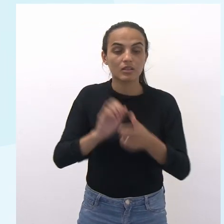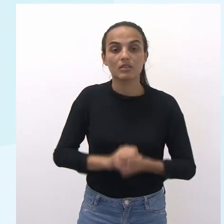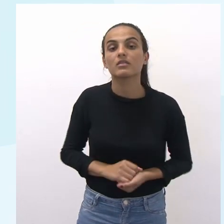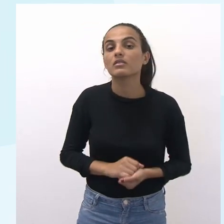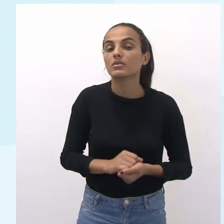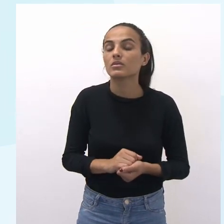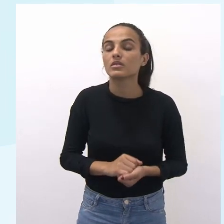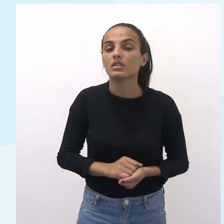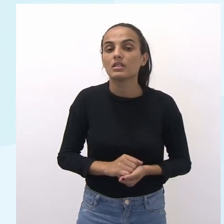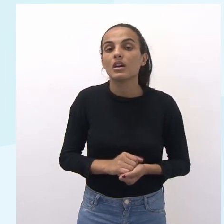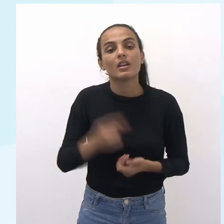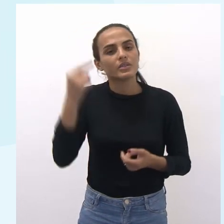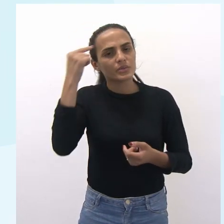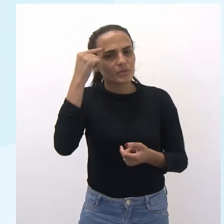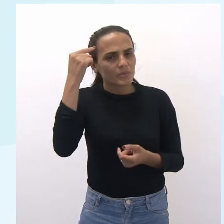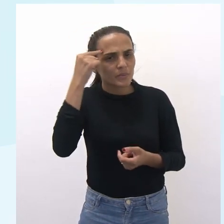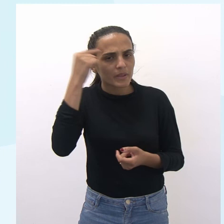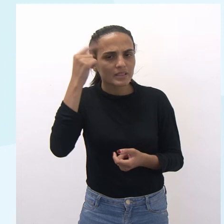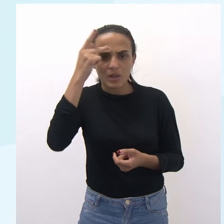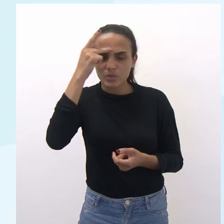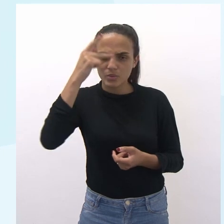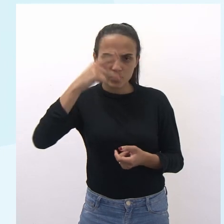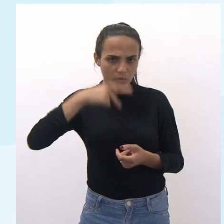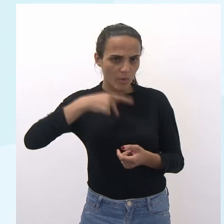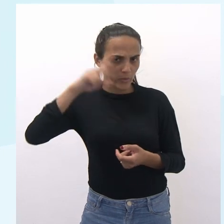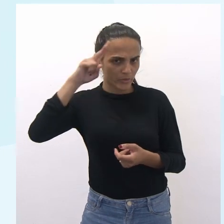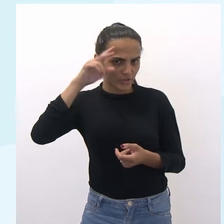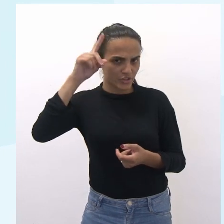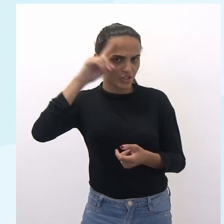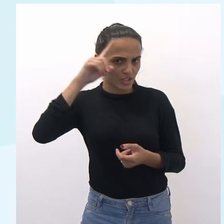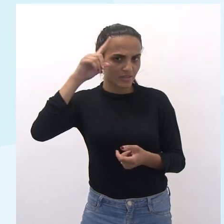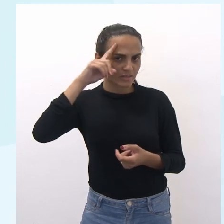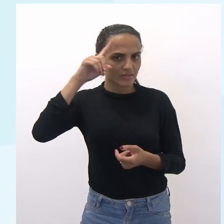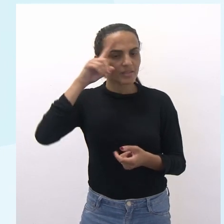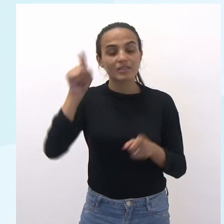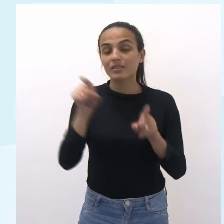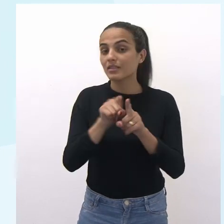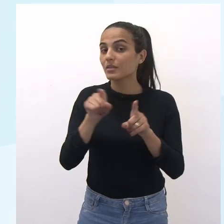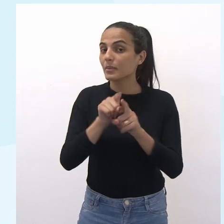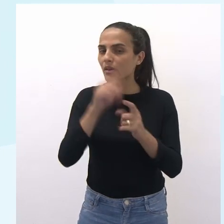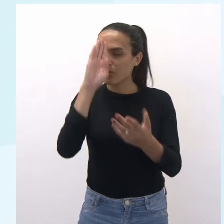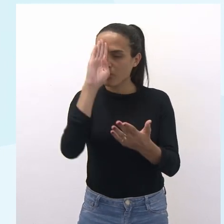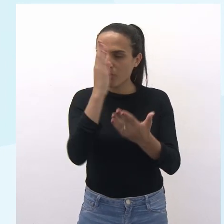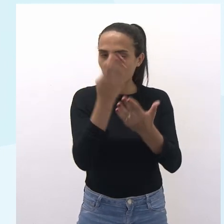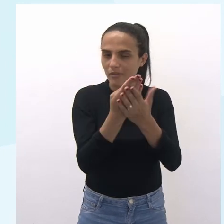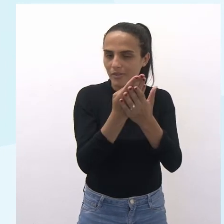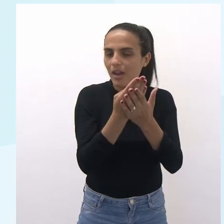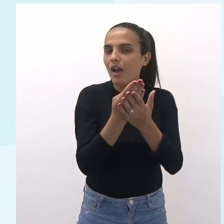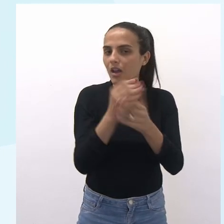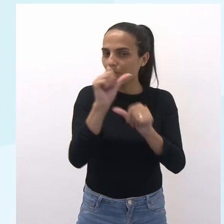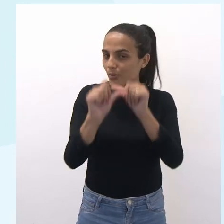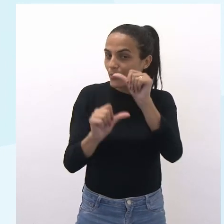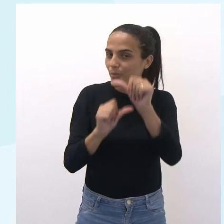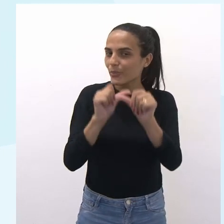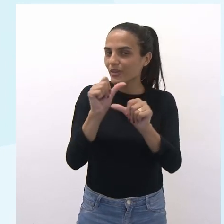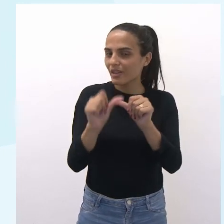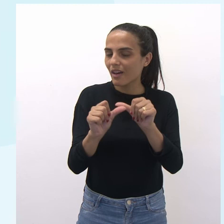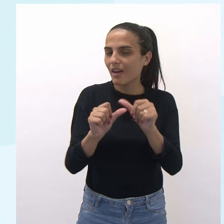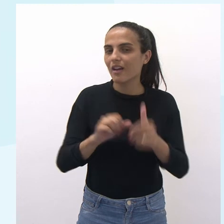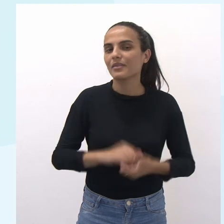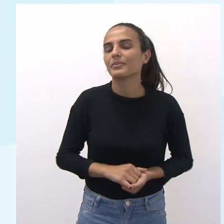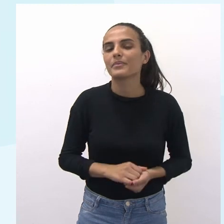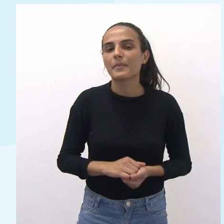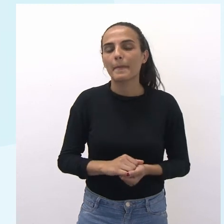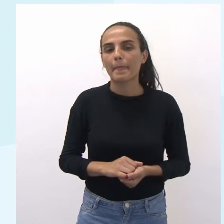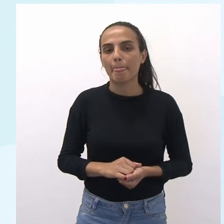no sentido de pensar o seu próprio dia a dia, ser convencido de gerar novos hábitos e ainda, né,